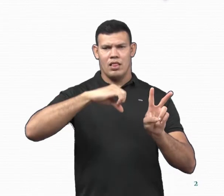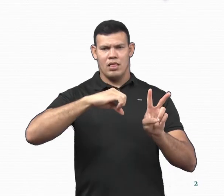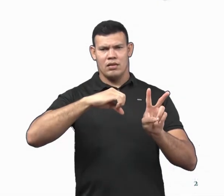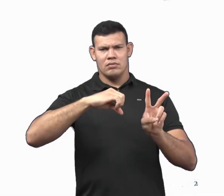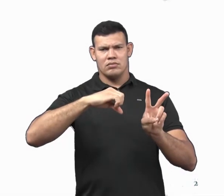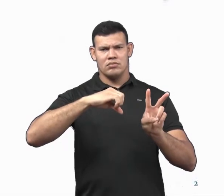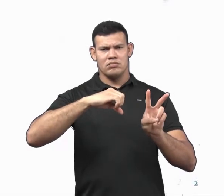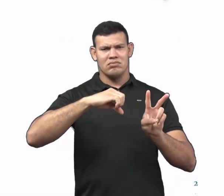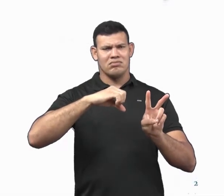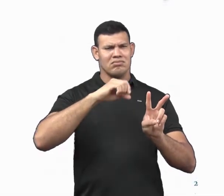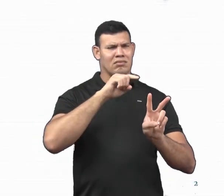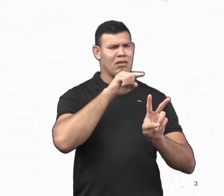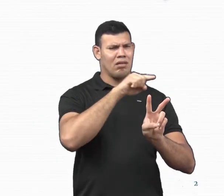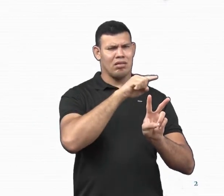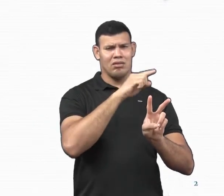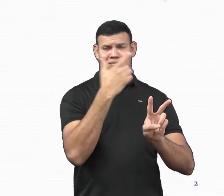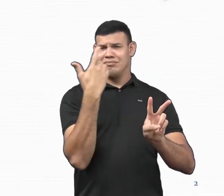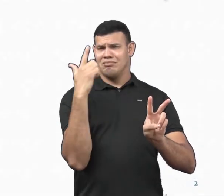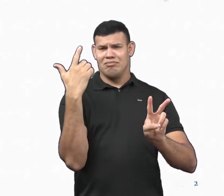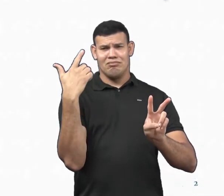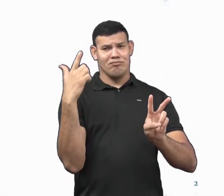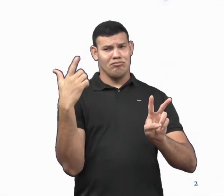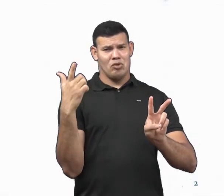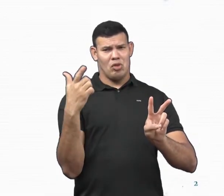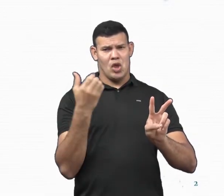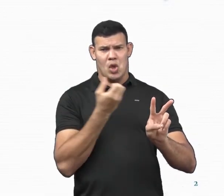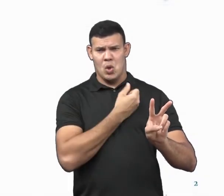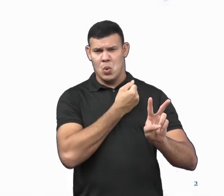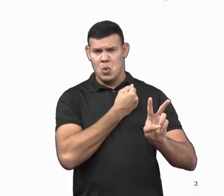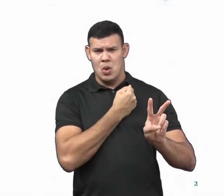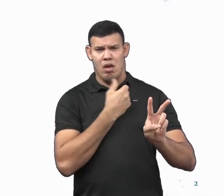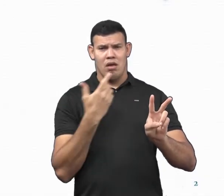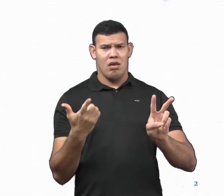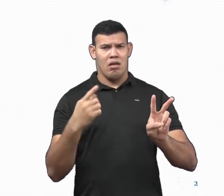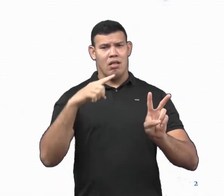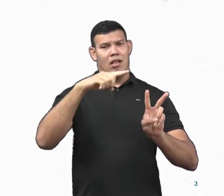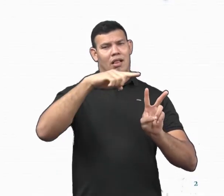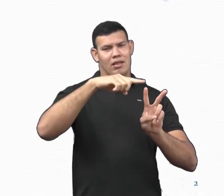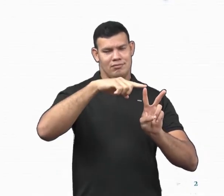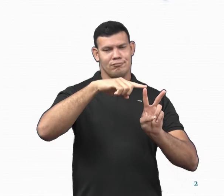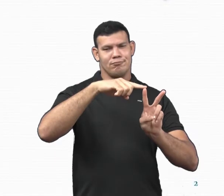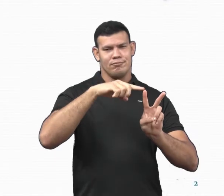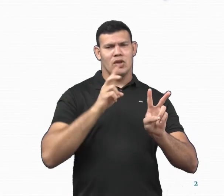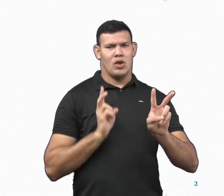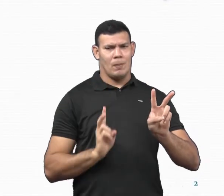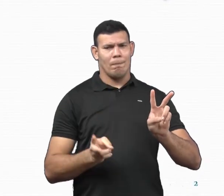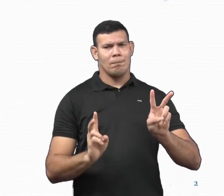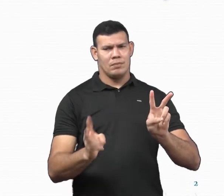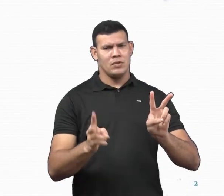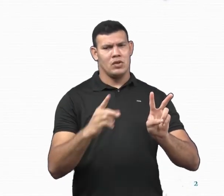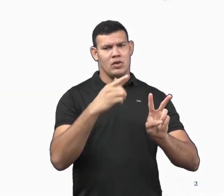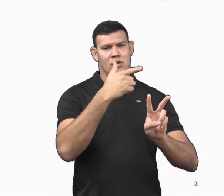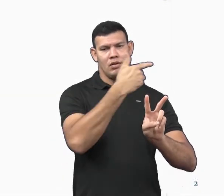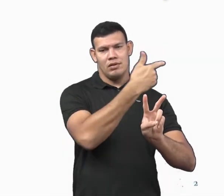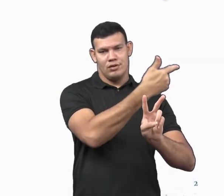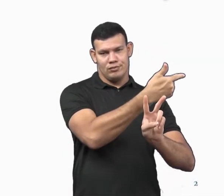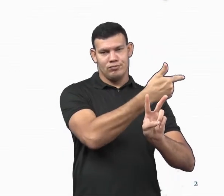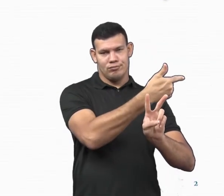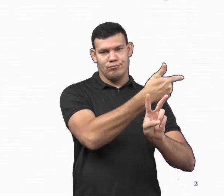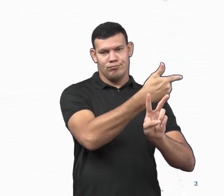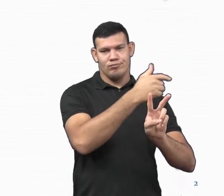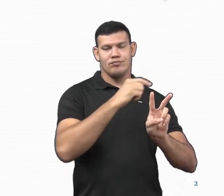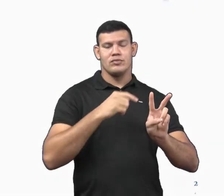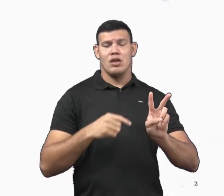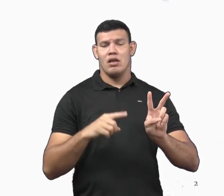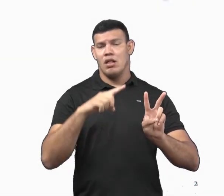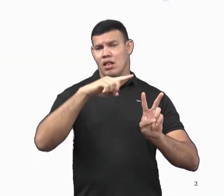tem nenhum número no nosso índice. Isso quer dizer que é um número 2, tá? Quando não aparece nada, nós